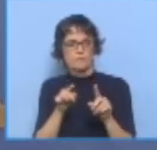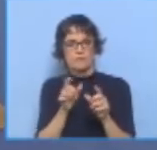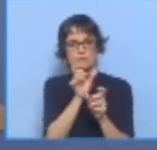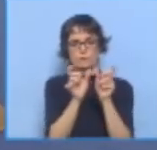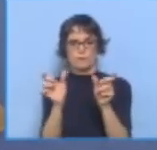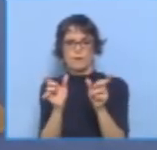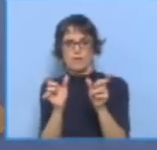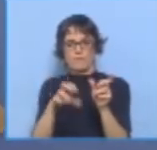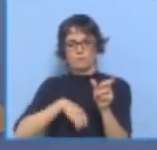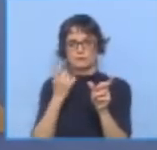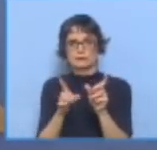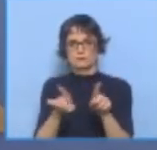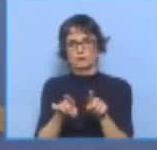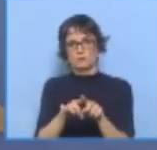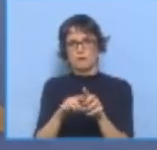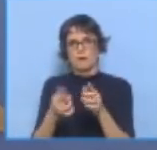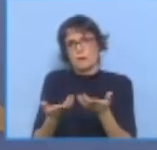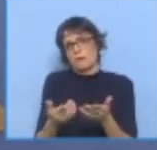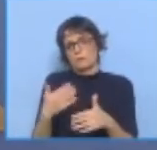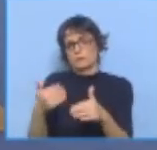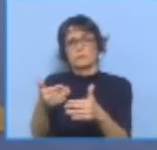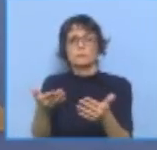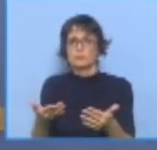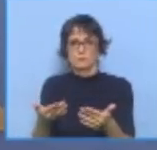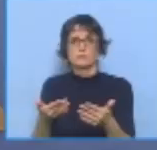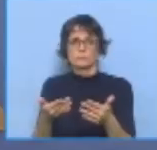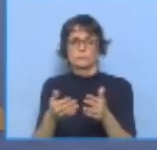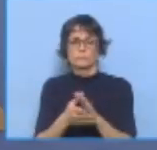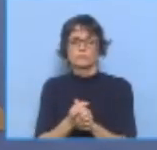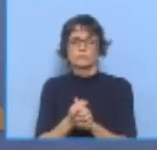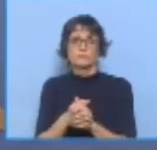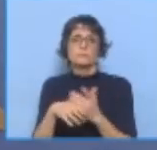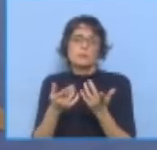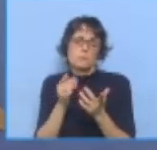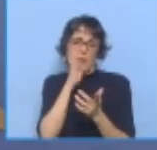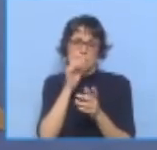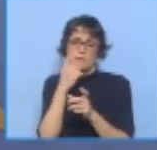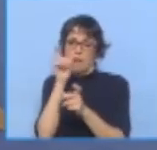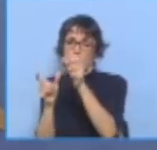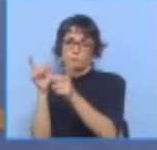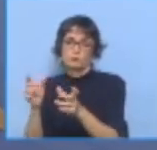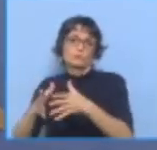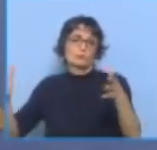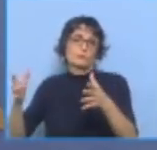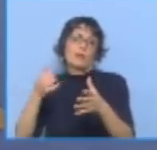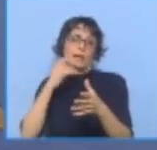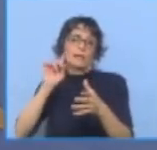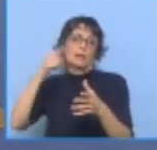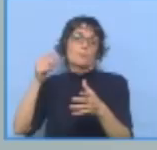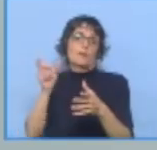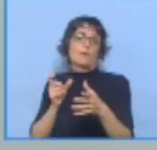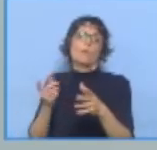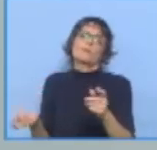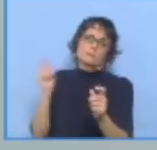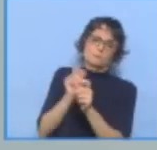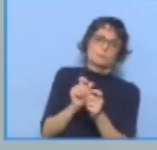e, portanto, está esse assim. Se depois a maioria quiser argueiro, a gente volta ao argueiro. A diferença é mínima. E daqui a pouco vamos a esse